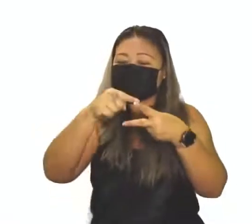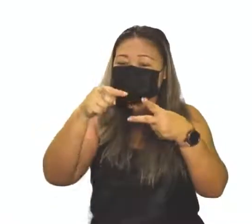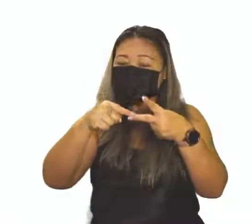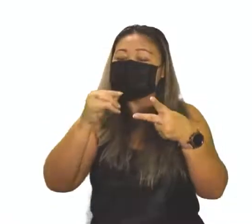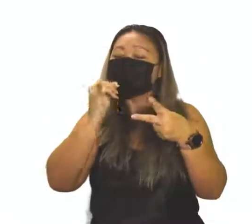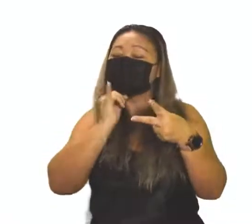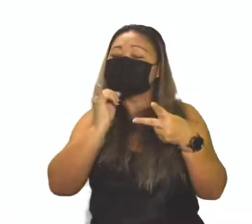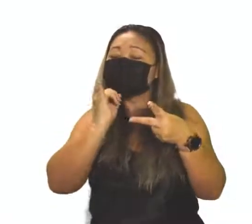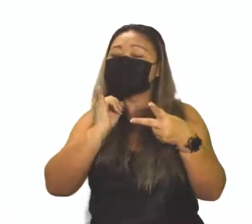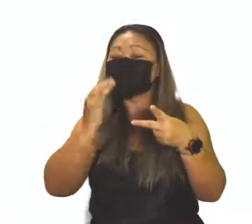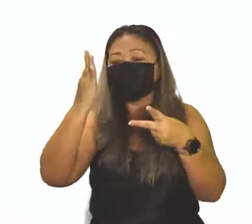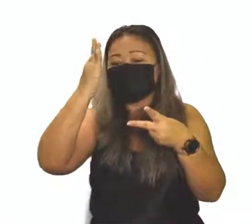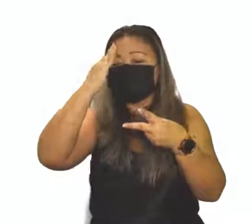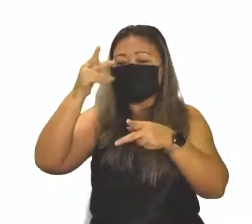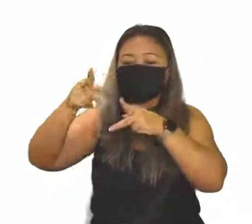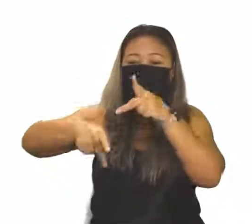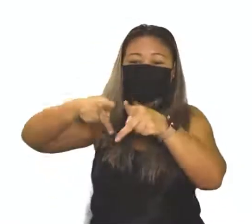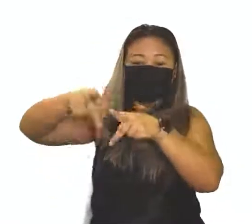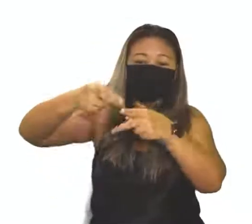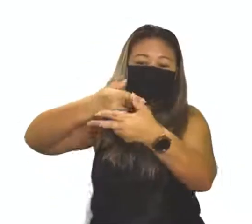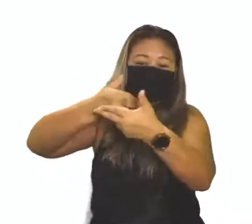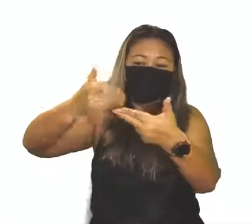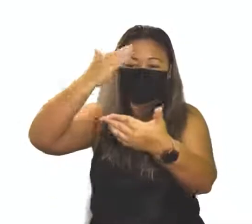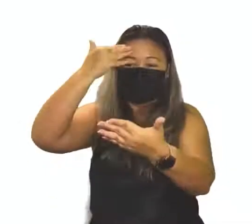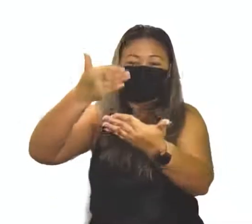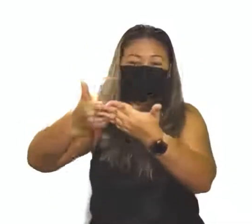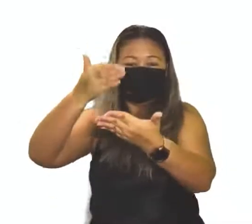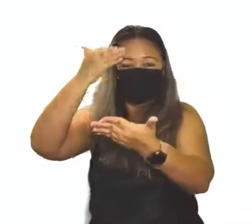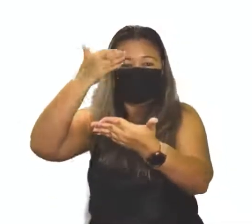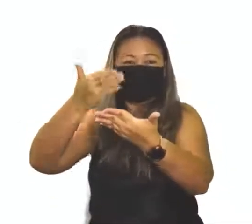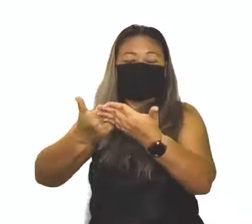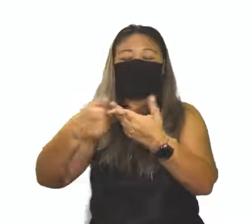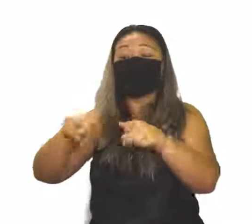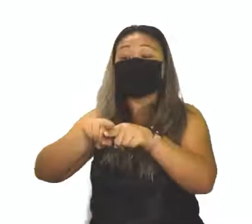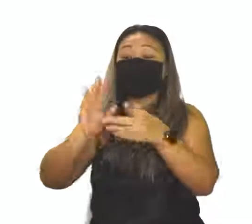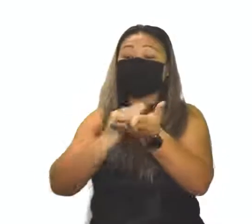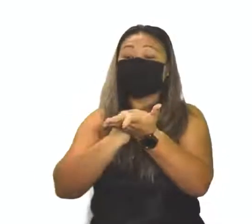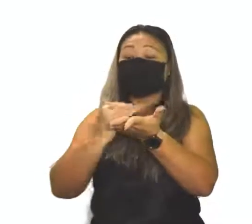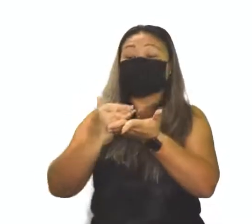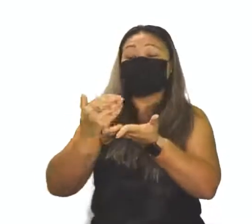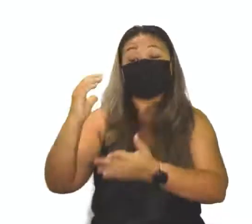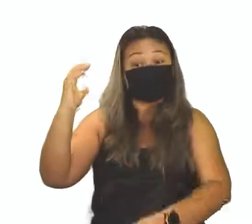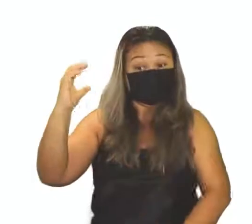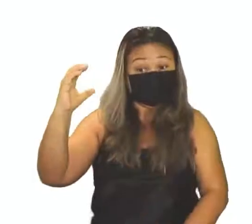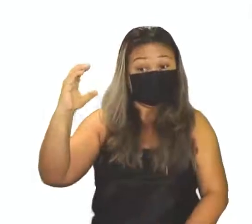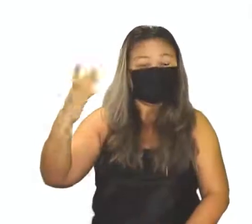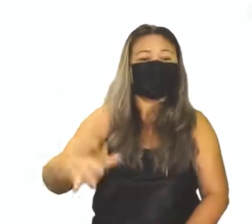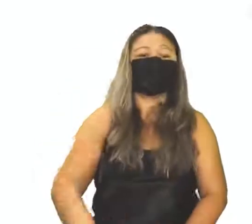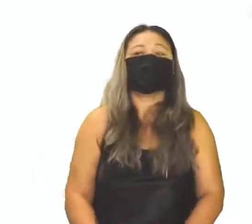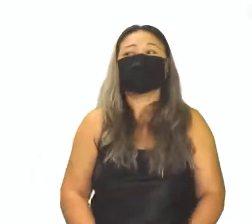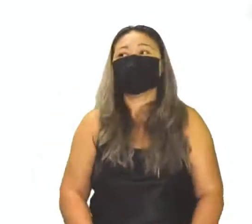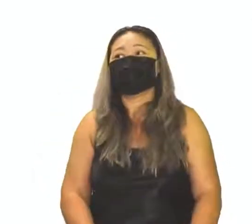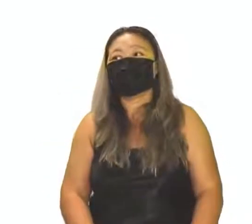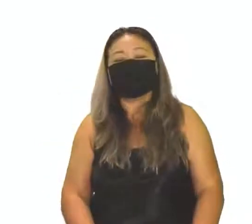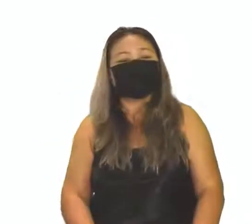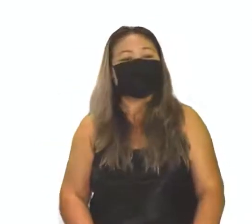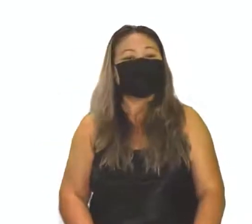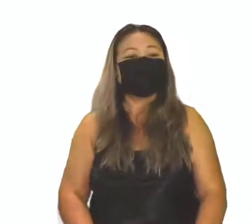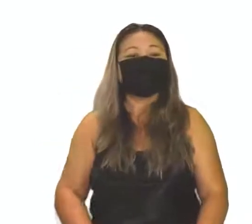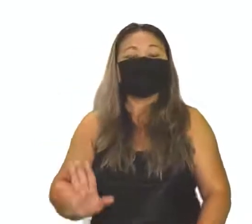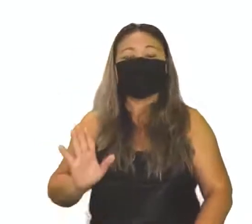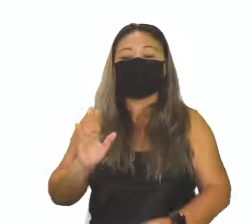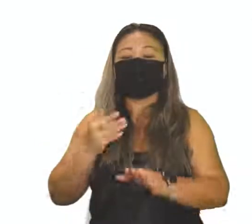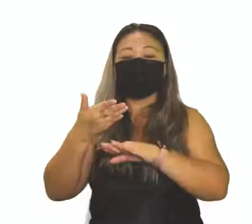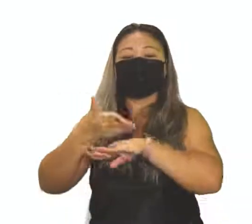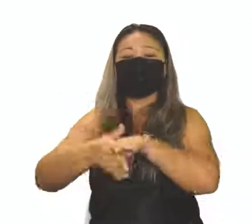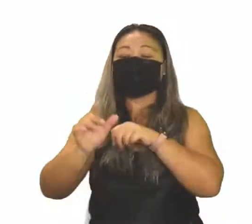sabedoria popular. Existem outras, muitas. E do conhecimento. Agora vamos ver o conhecimento científico. Ele